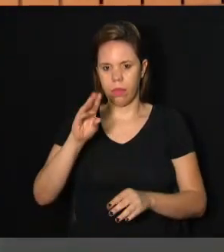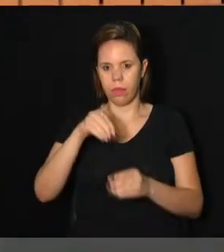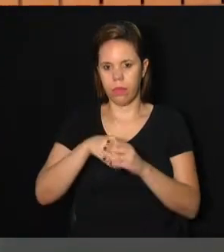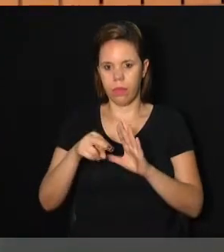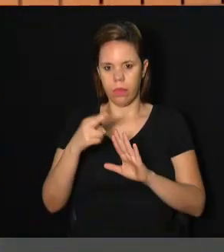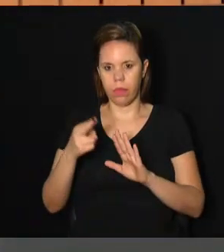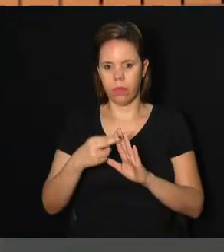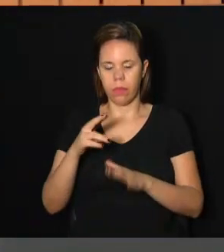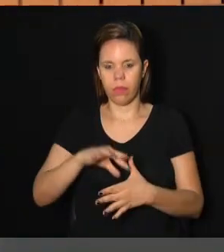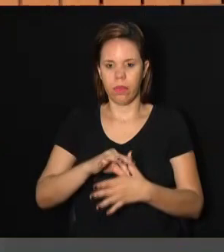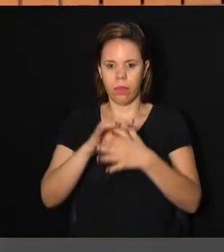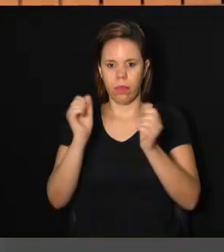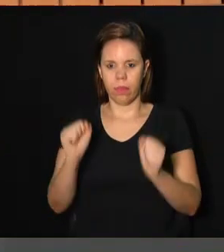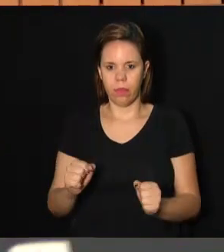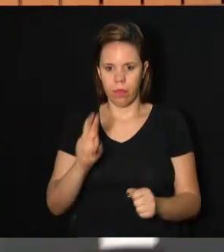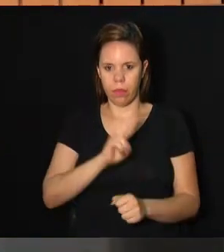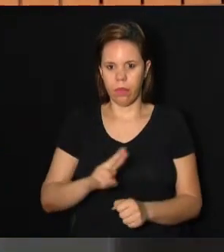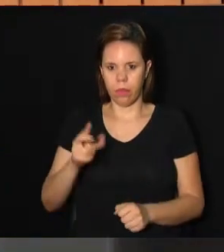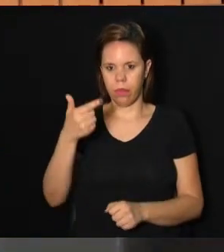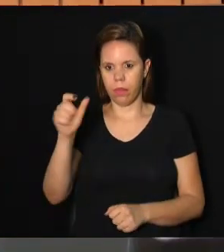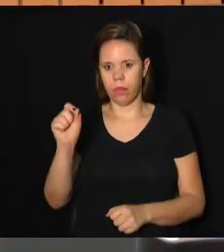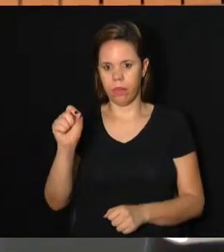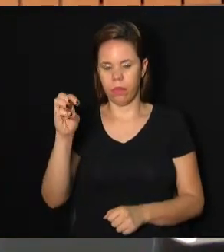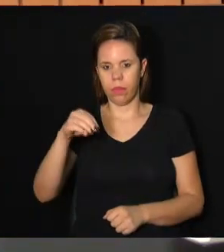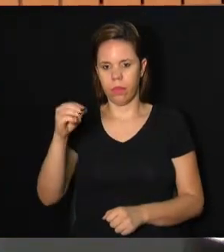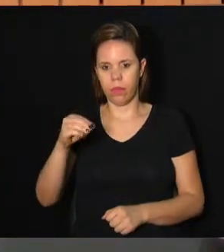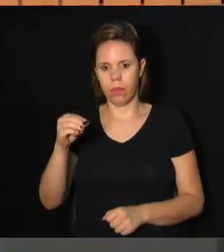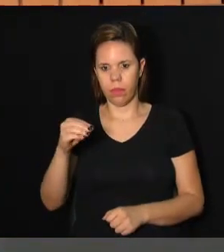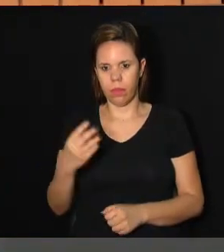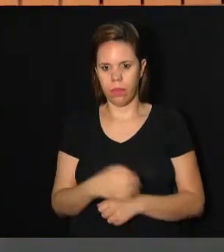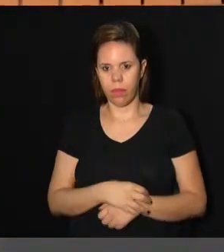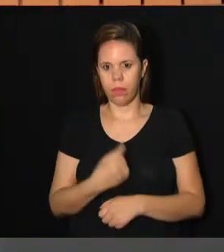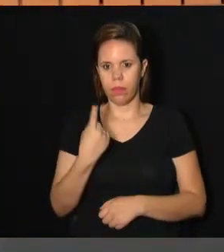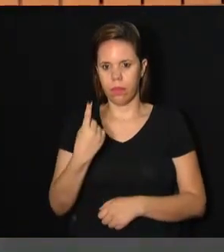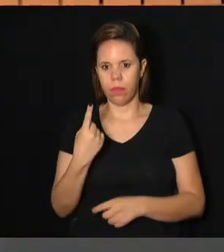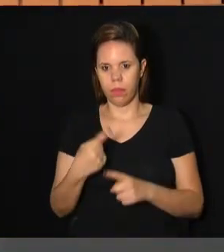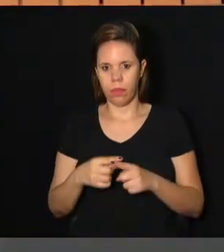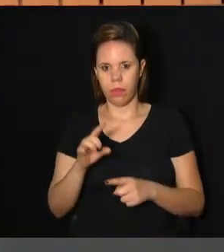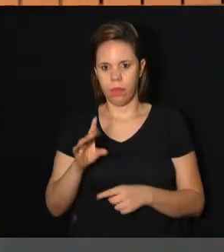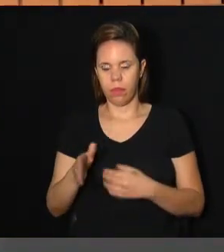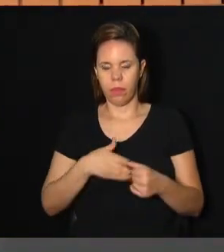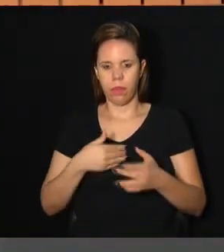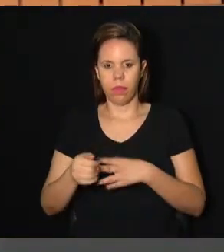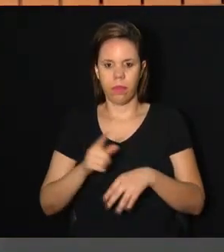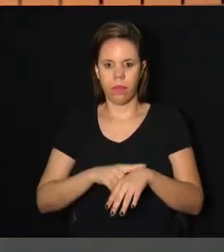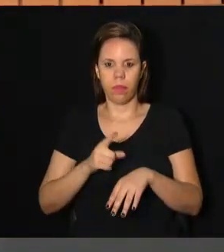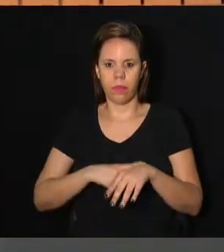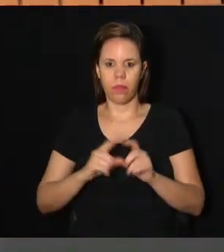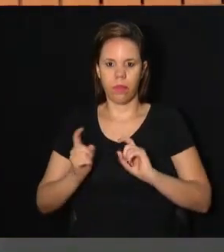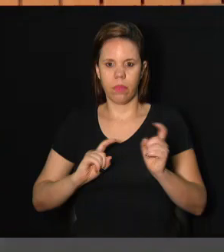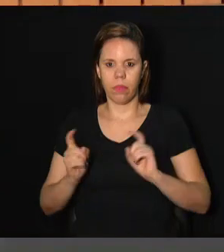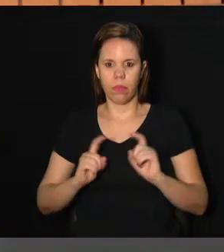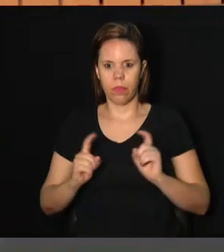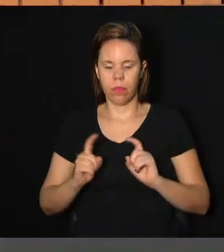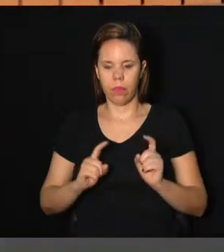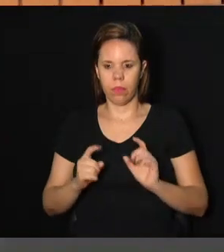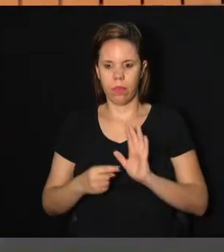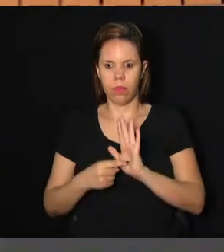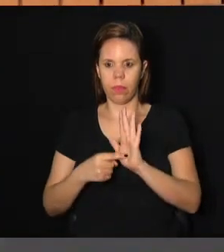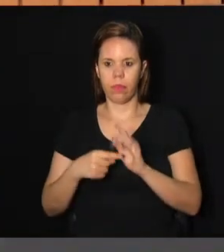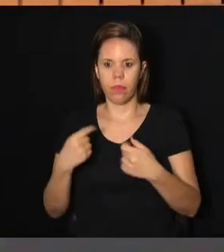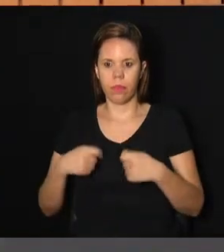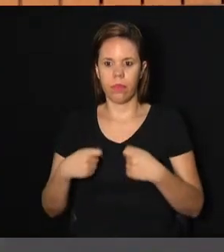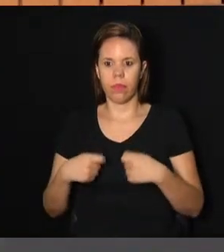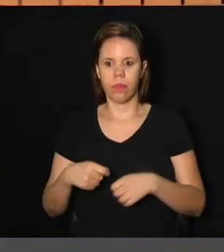até 10 minutos, por uma só vez, em qualquer momento da reunião, que julgar necessário